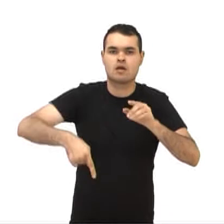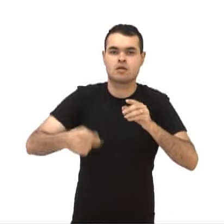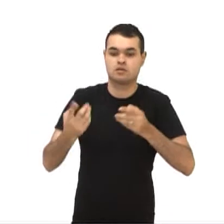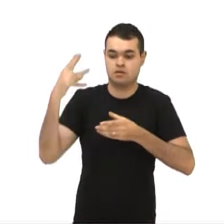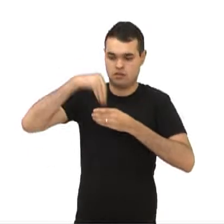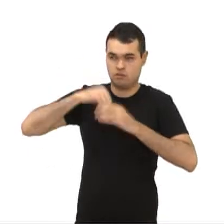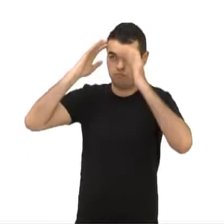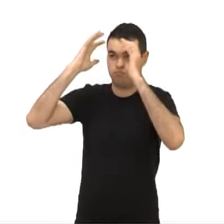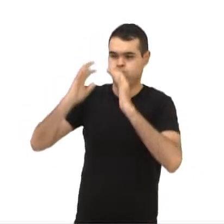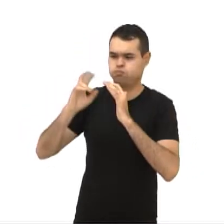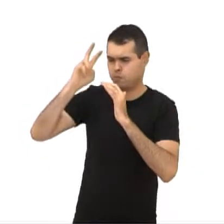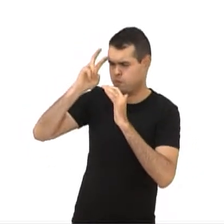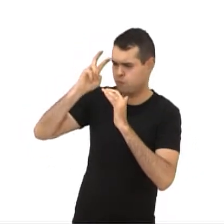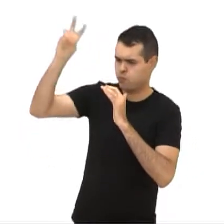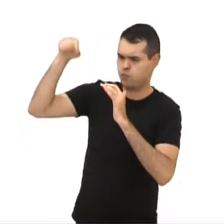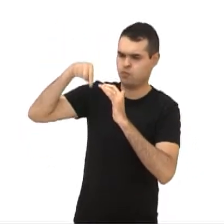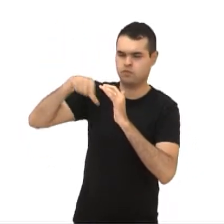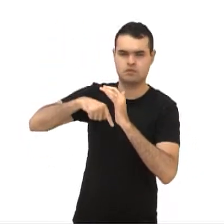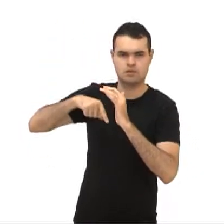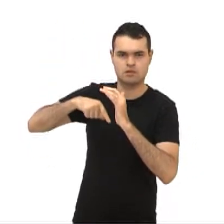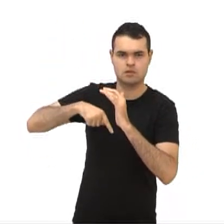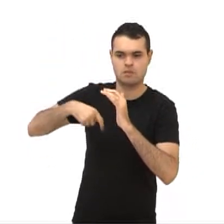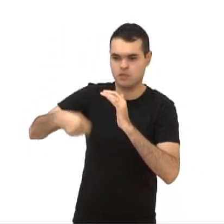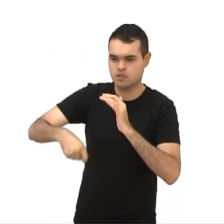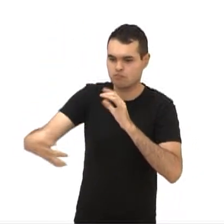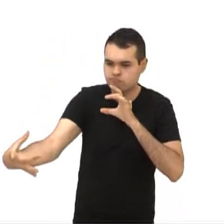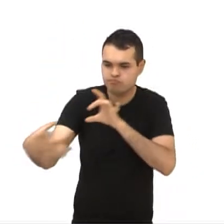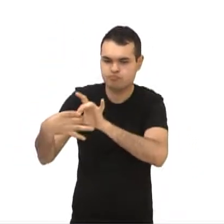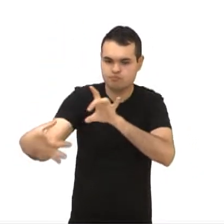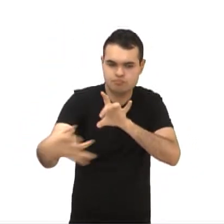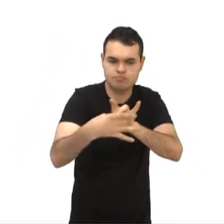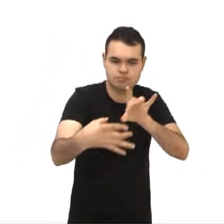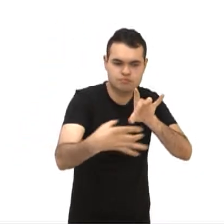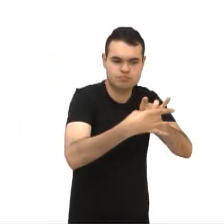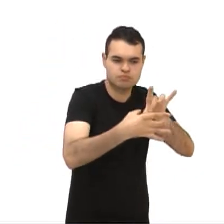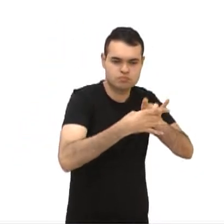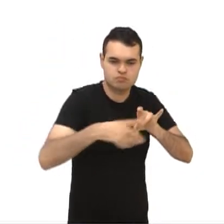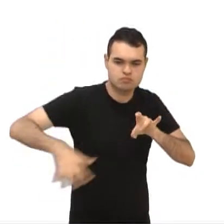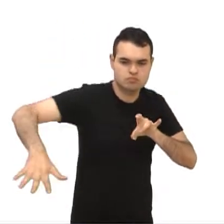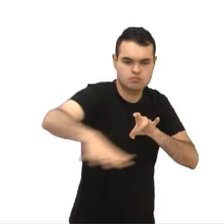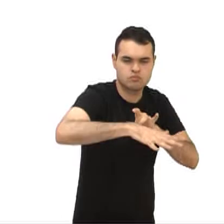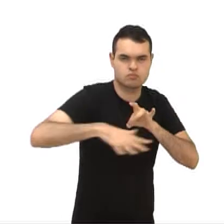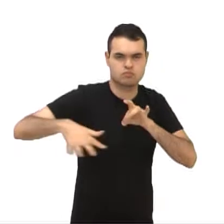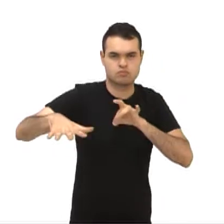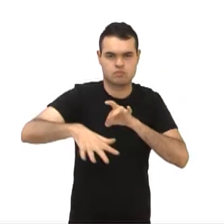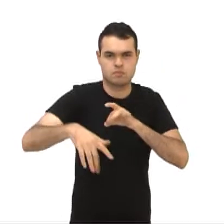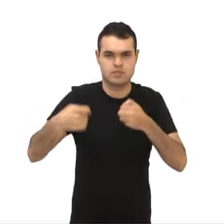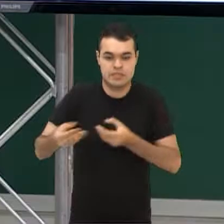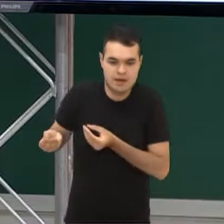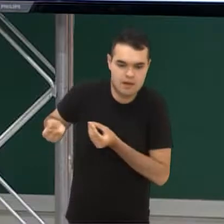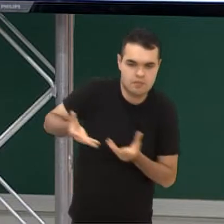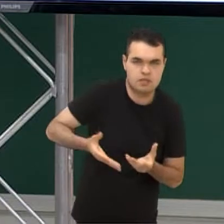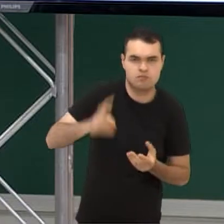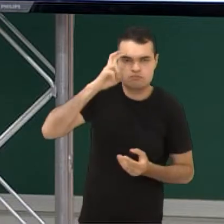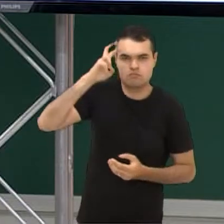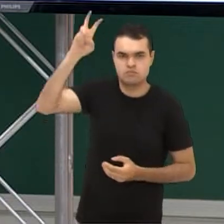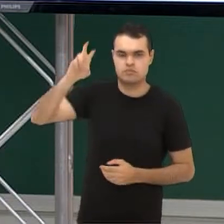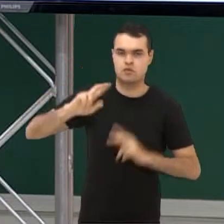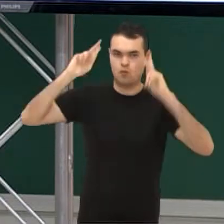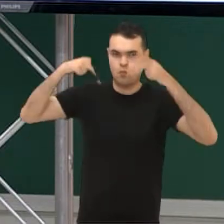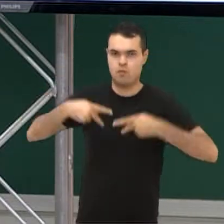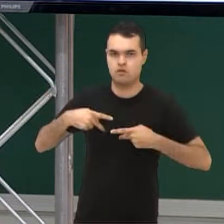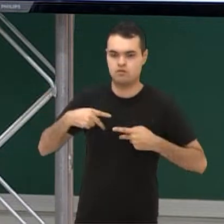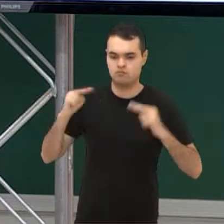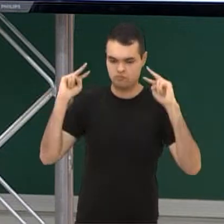evidentemente incontestável, se for aplicada como convém ao estado viril da nossa consciência. Ou seja, a partir do momento que o ser humano se